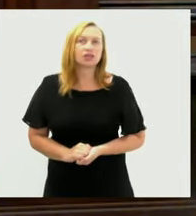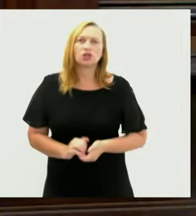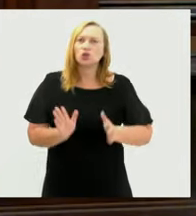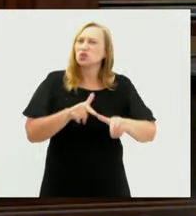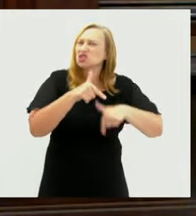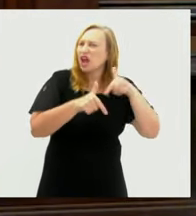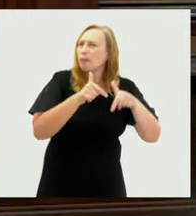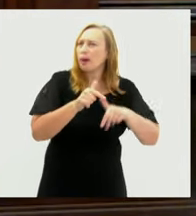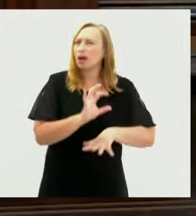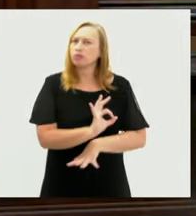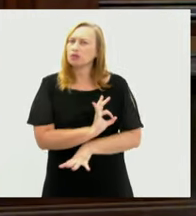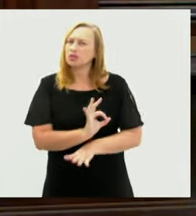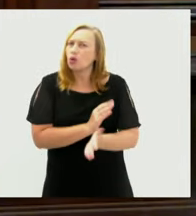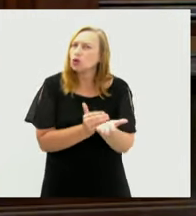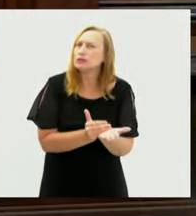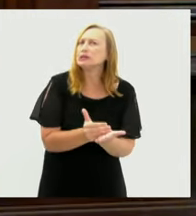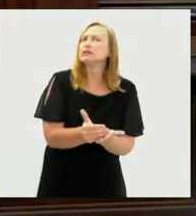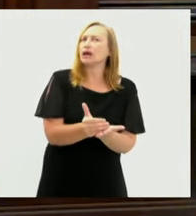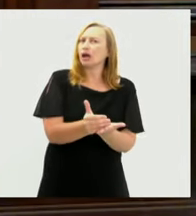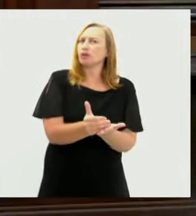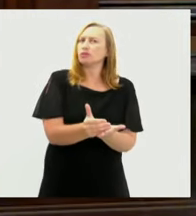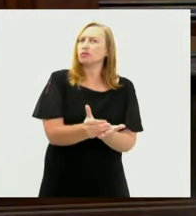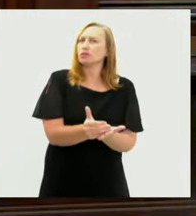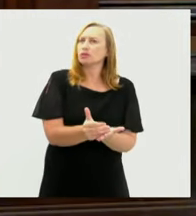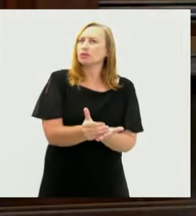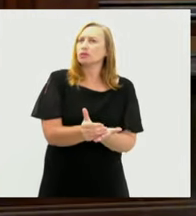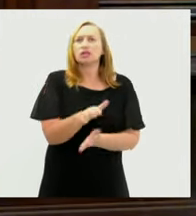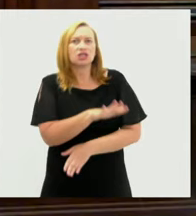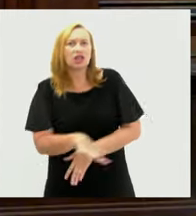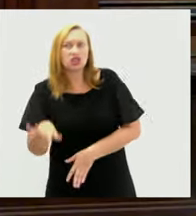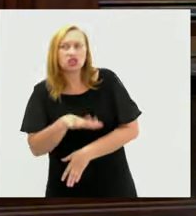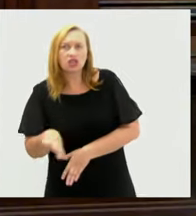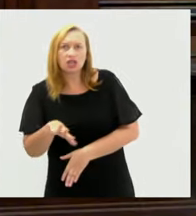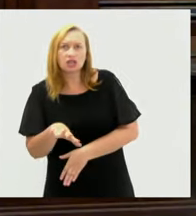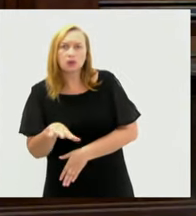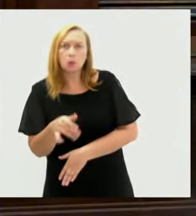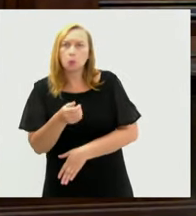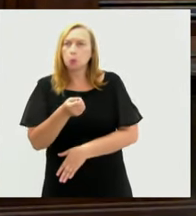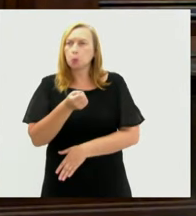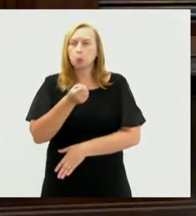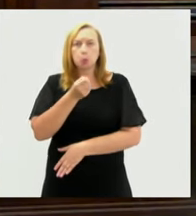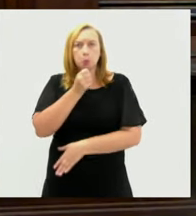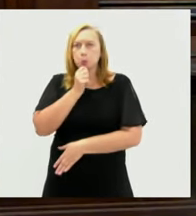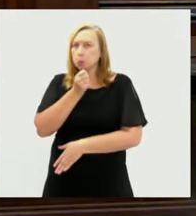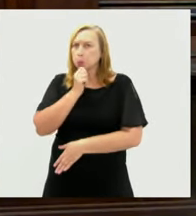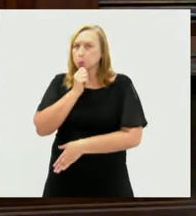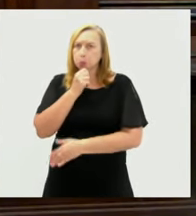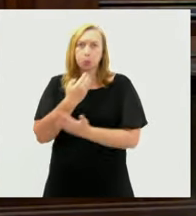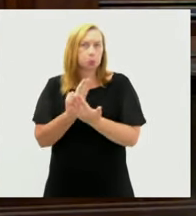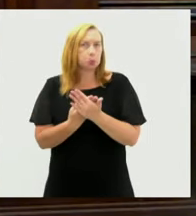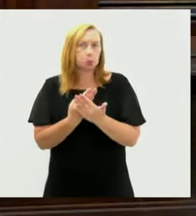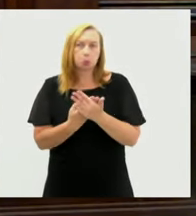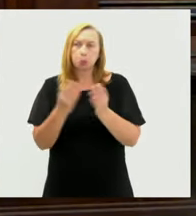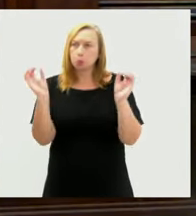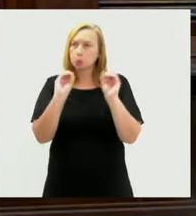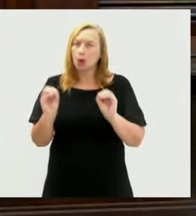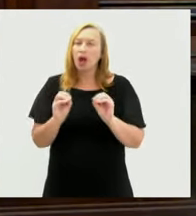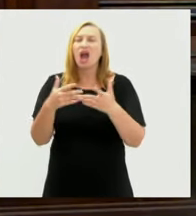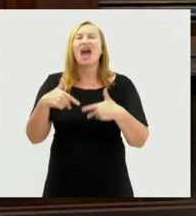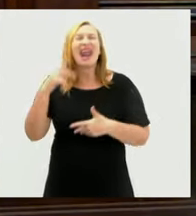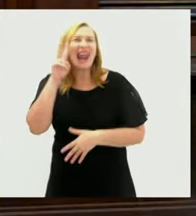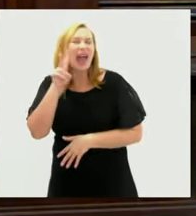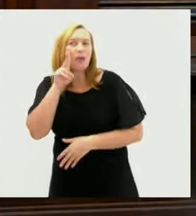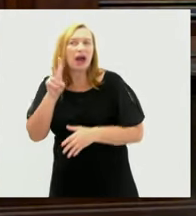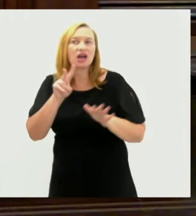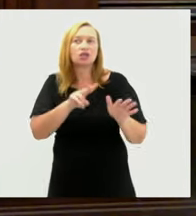operações recomeçaram e essas crianças ficaram sem aulas. Lembrar, tia Ju, que no ano passado, a